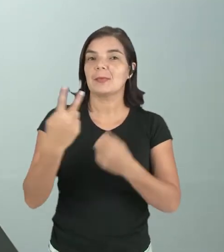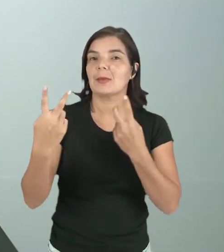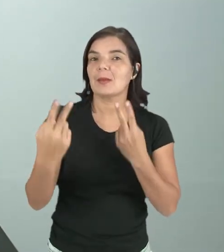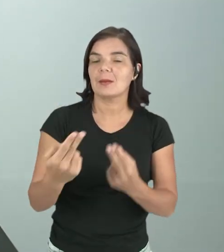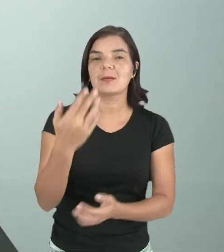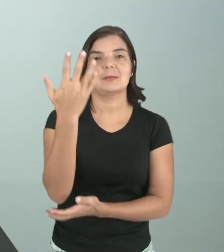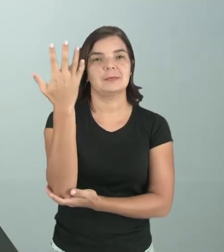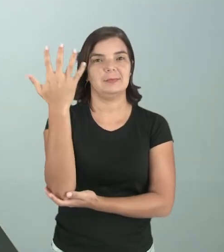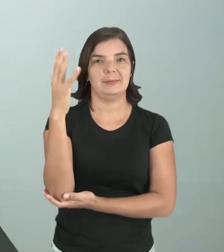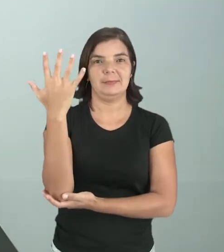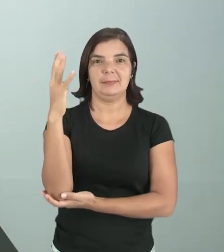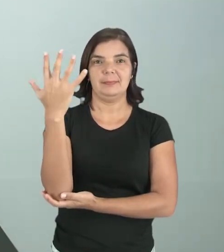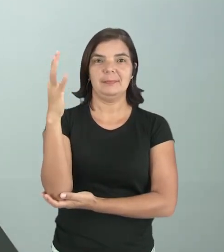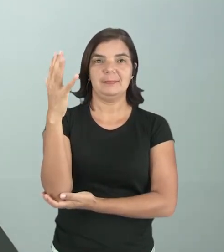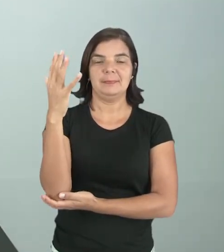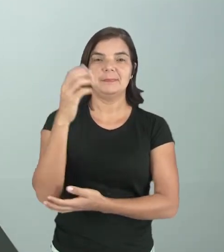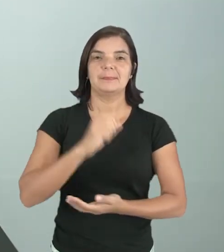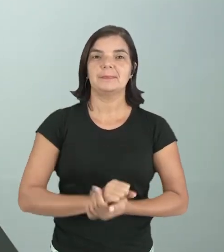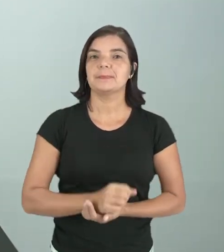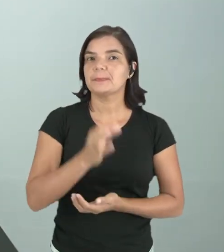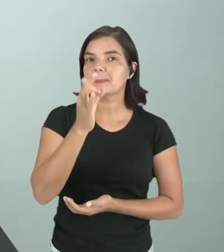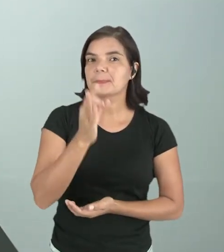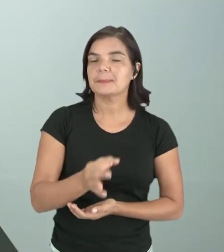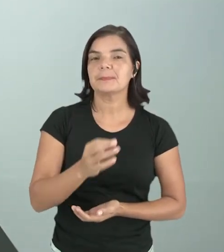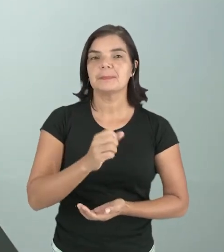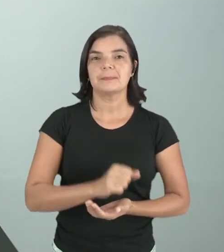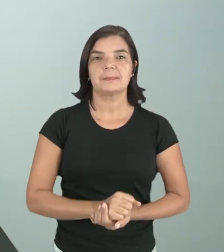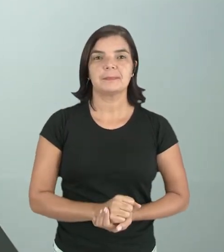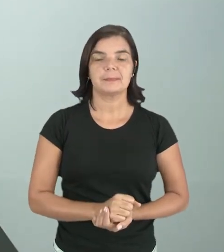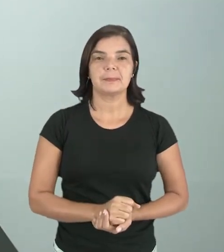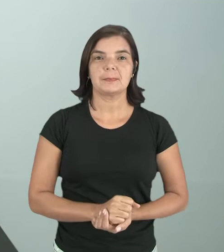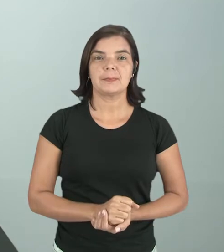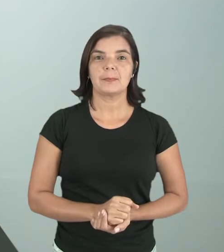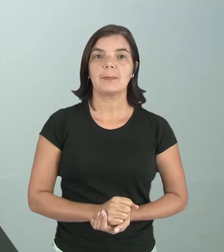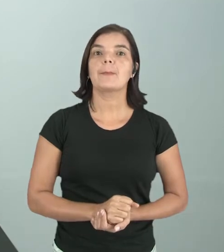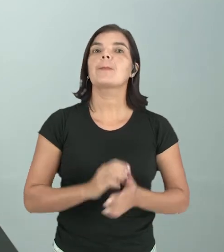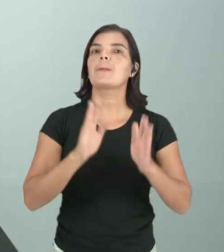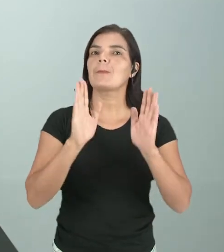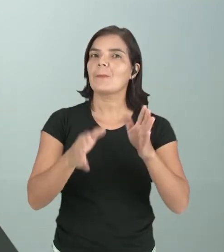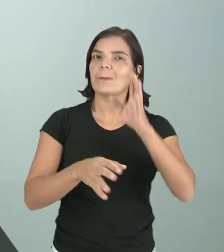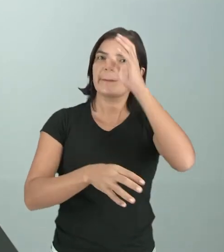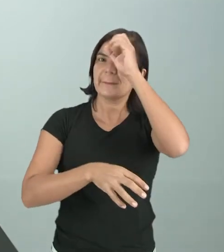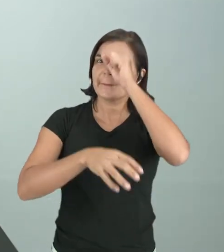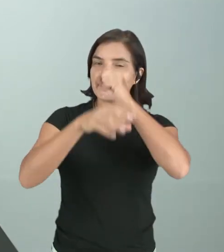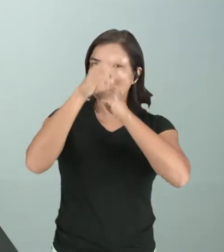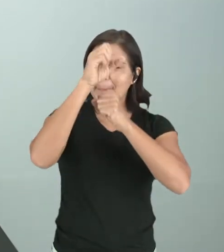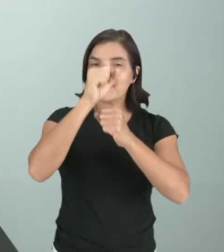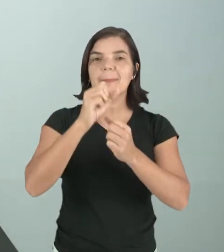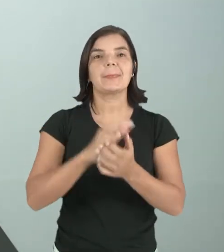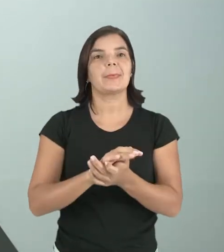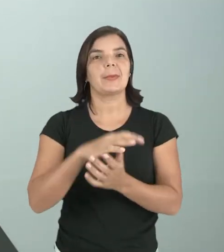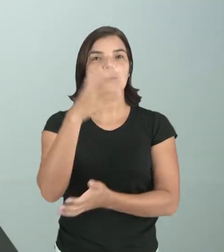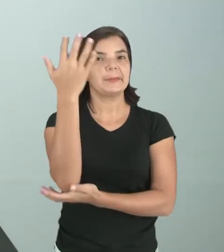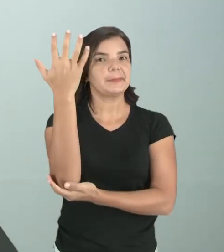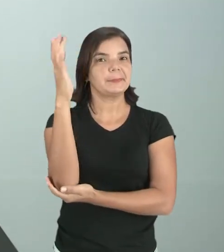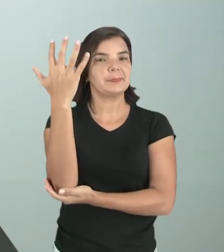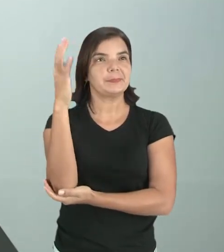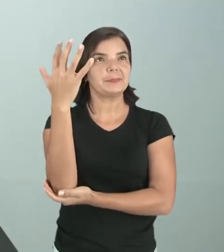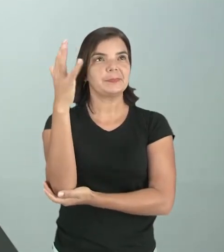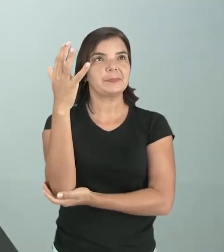as plantas. Certo? Então, a gente já aprendeu que as plantas,